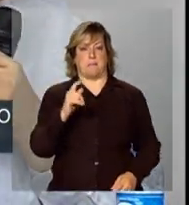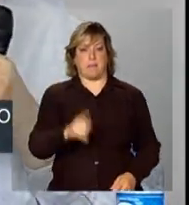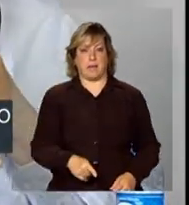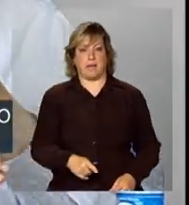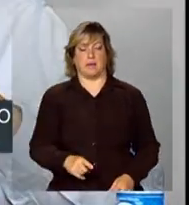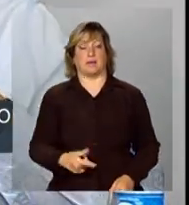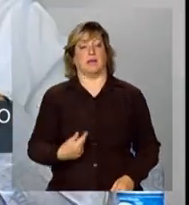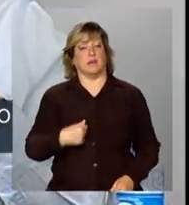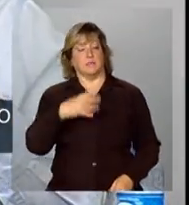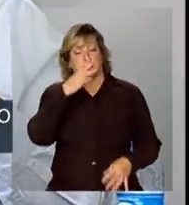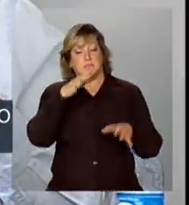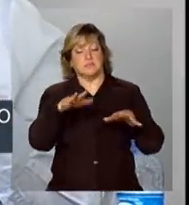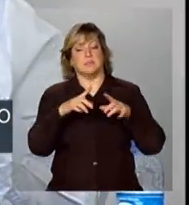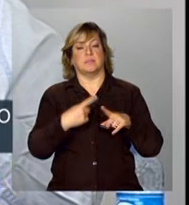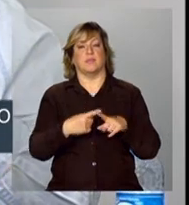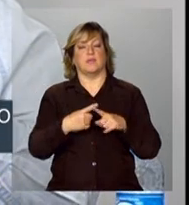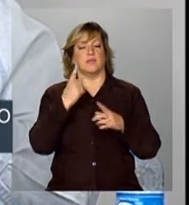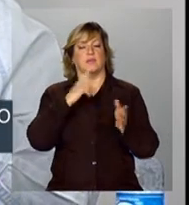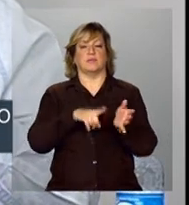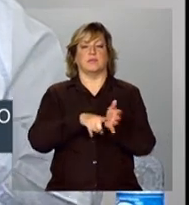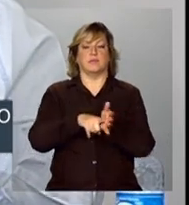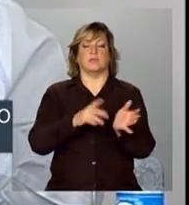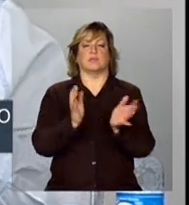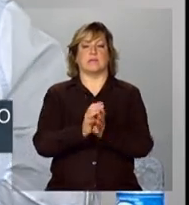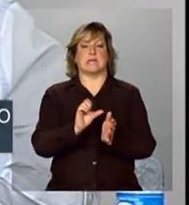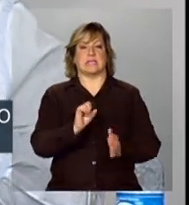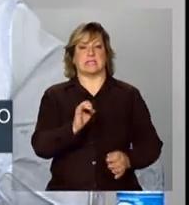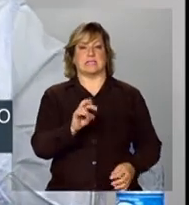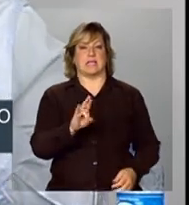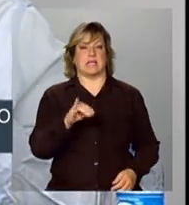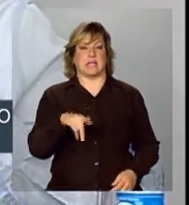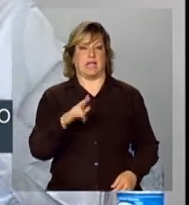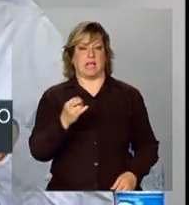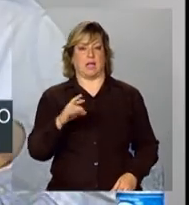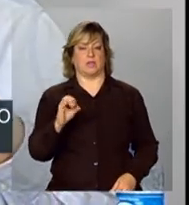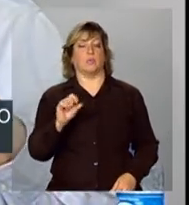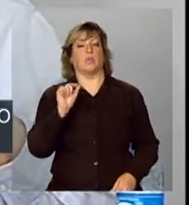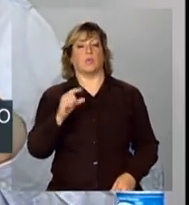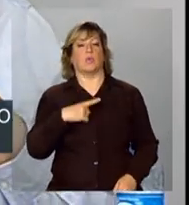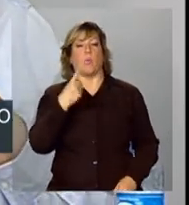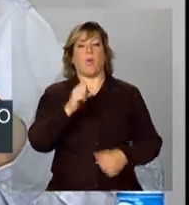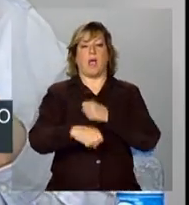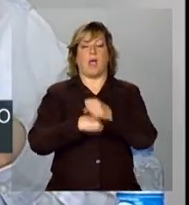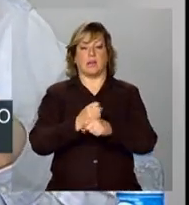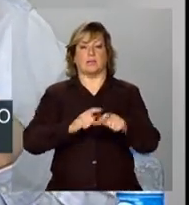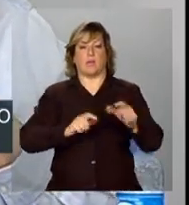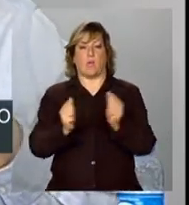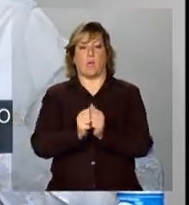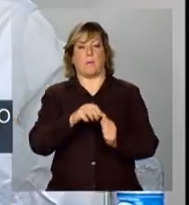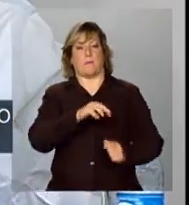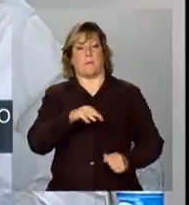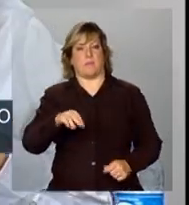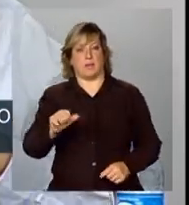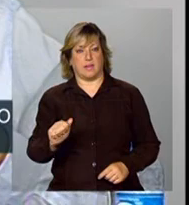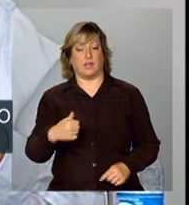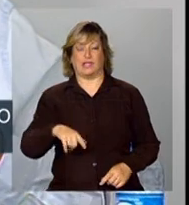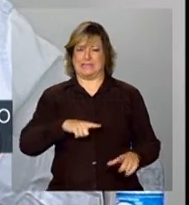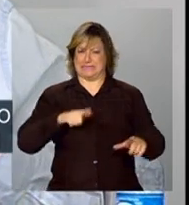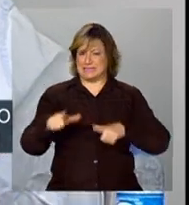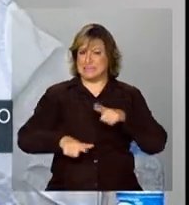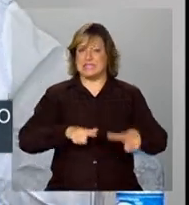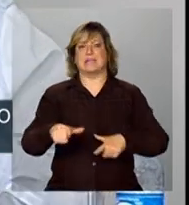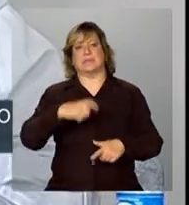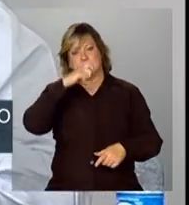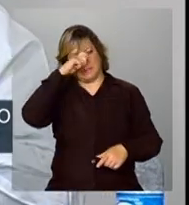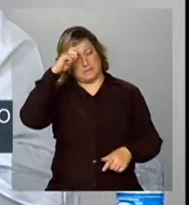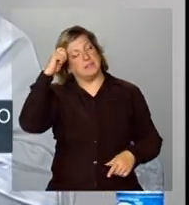encantada com o que foi o balanço que o Conselho Nacional de Seringueiros me deu nessa semana, de um ano de trabalho com o Ministério do Meio Ambiente. Nós estamos trabalhando duro